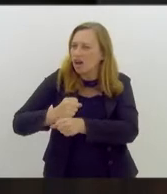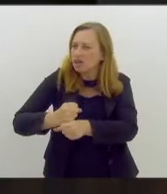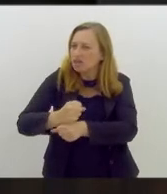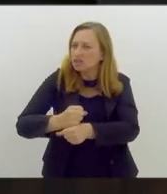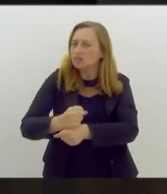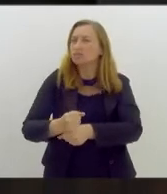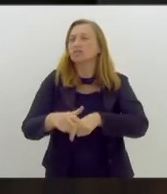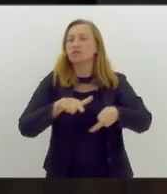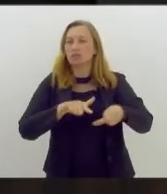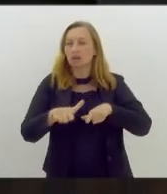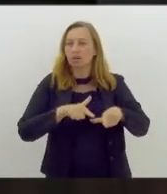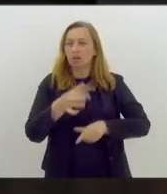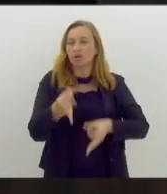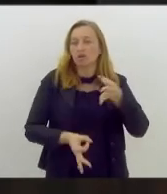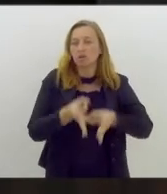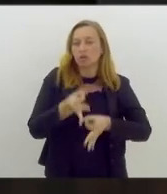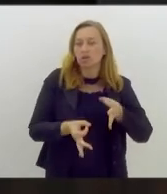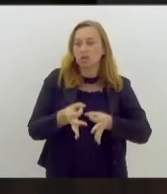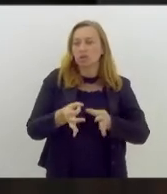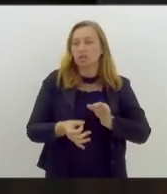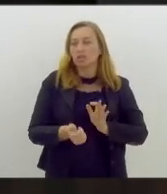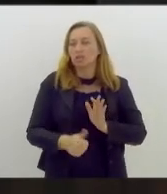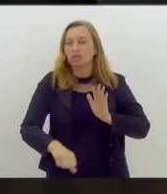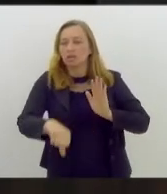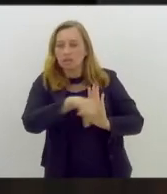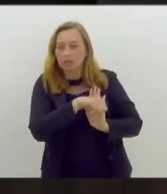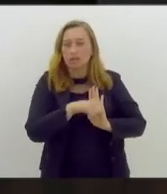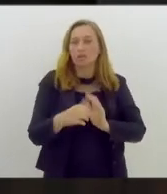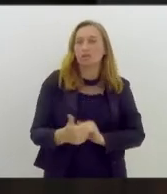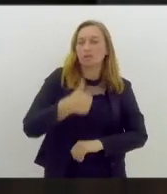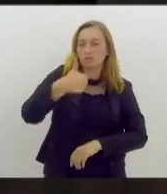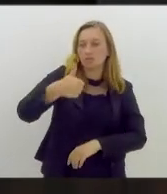que atuou como juiz criminal, na década de